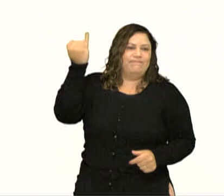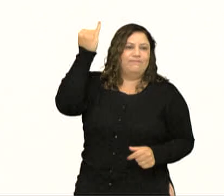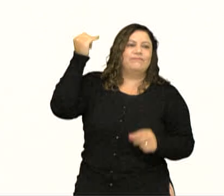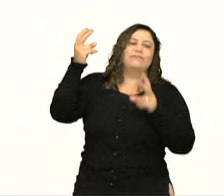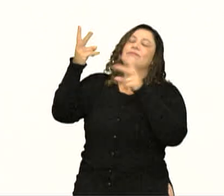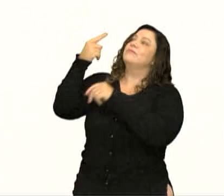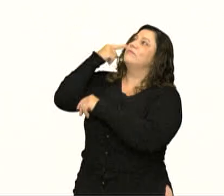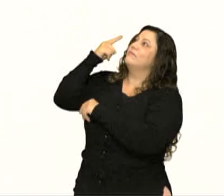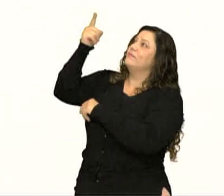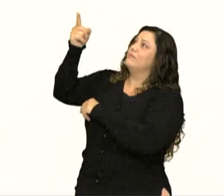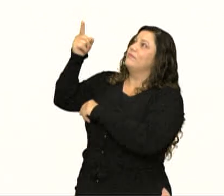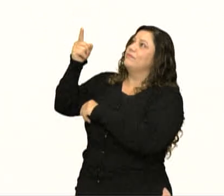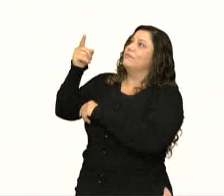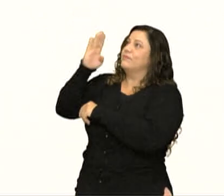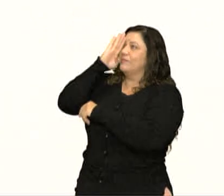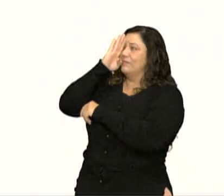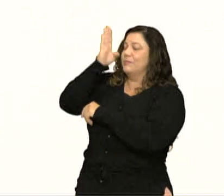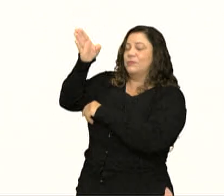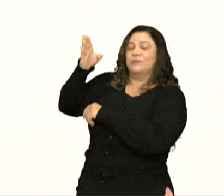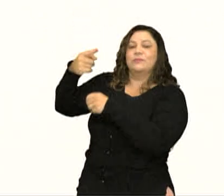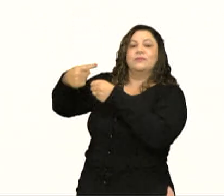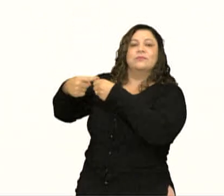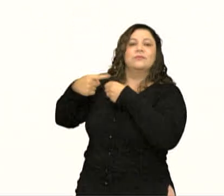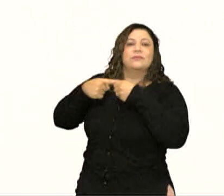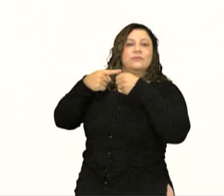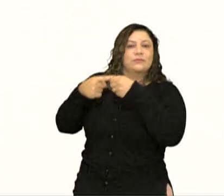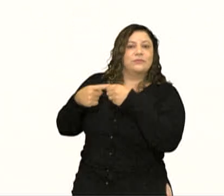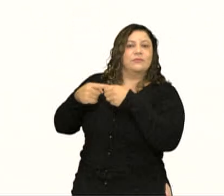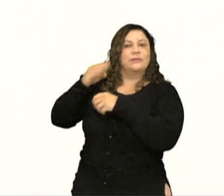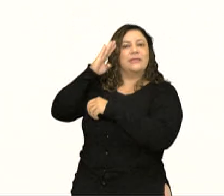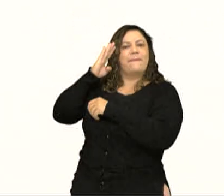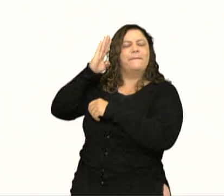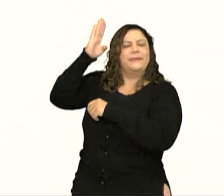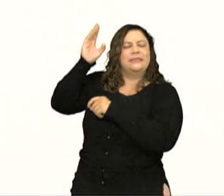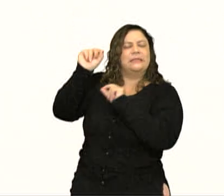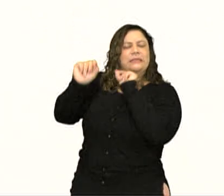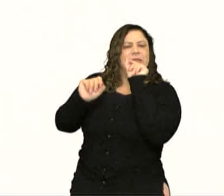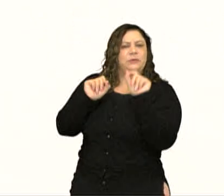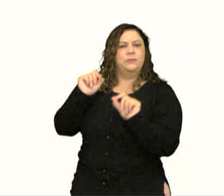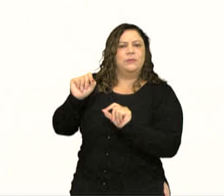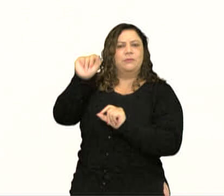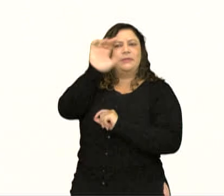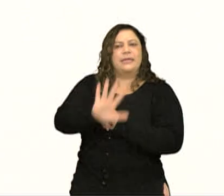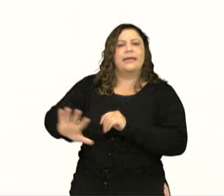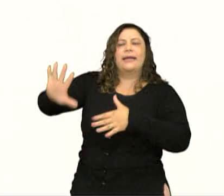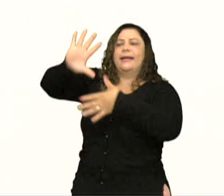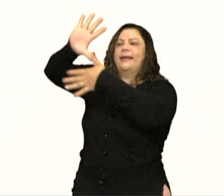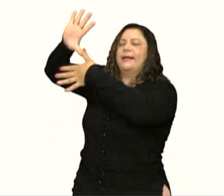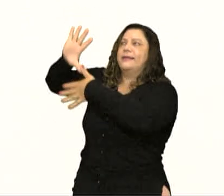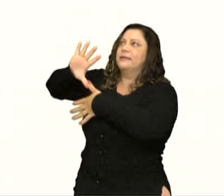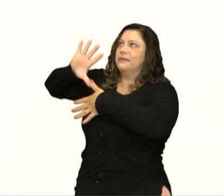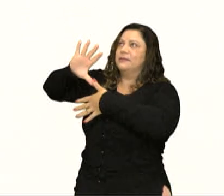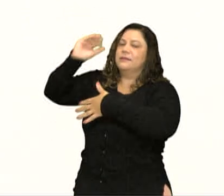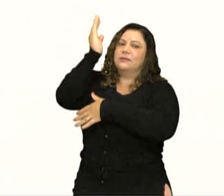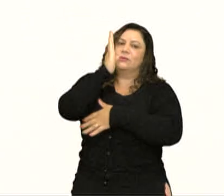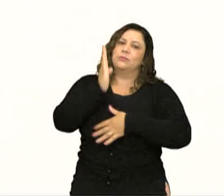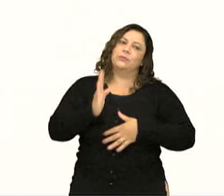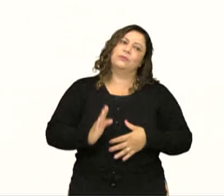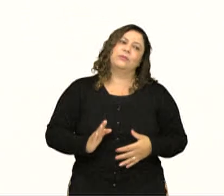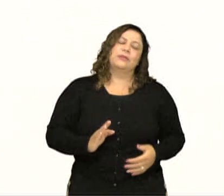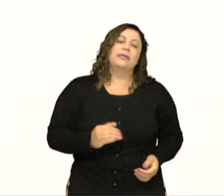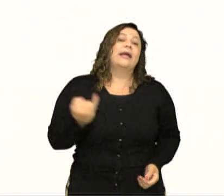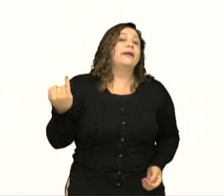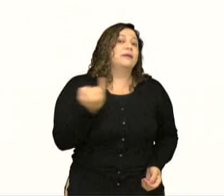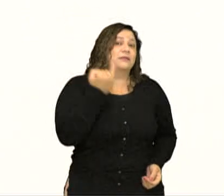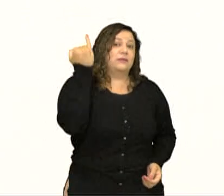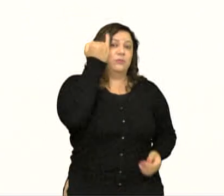da concentração urbana, principalmente em determinadas áreas do território brasileiro. É extremamente